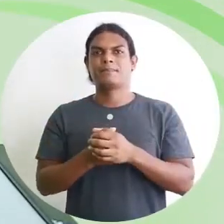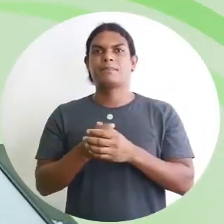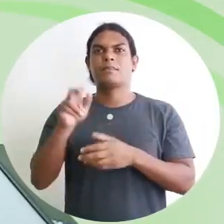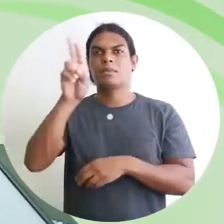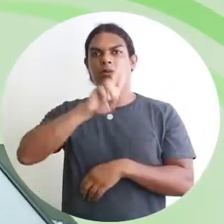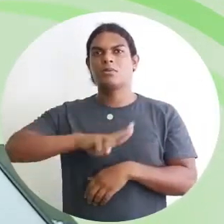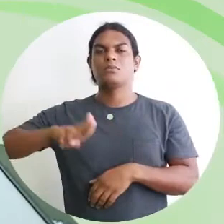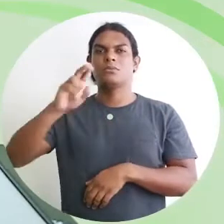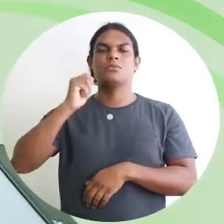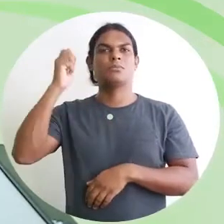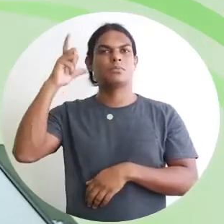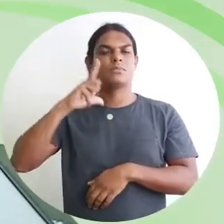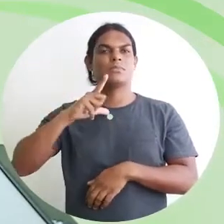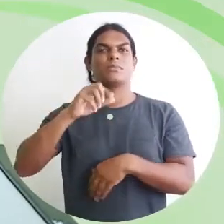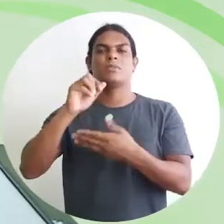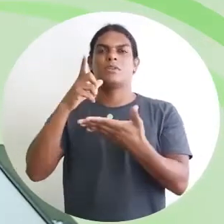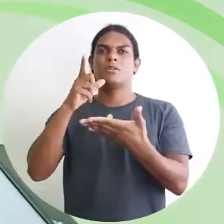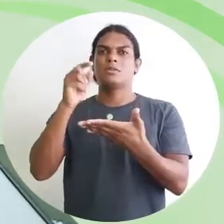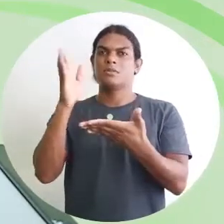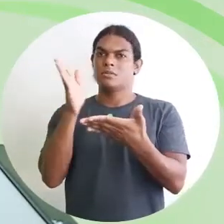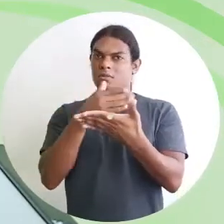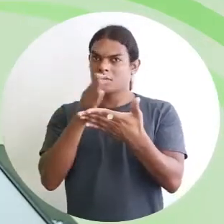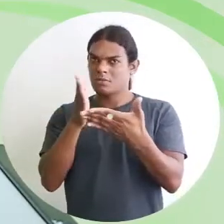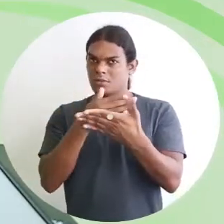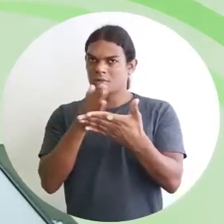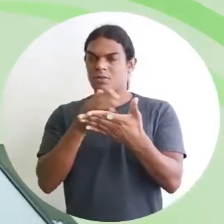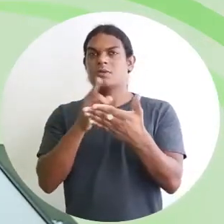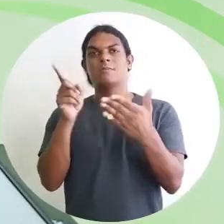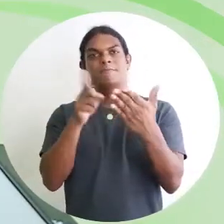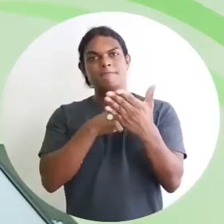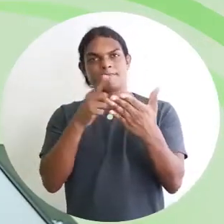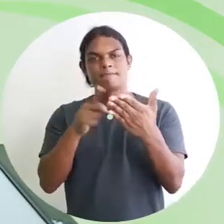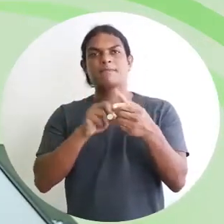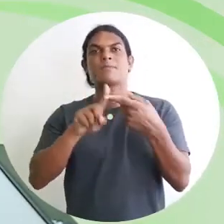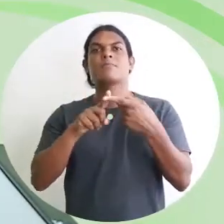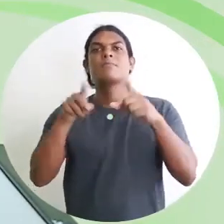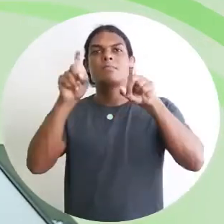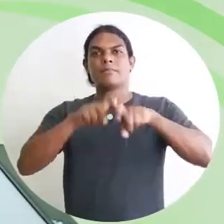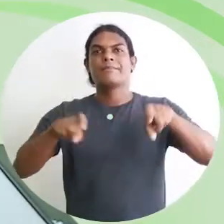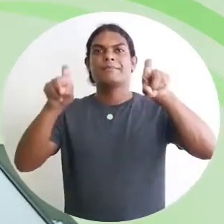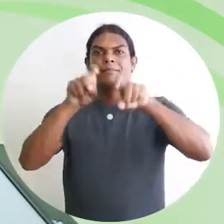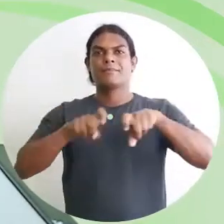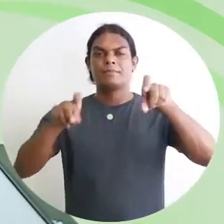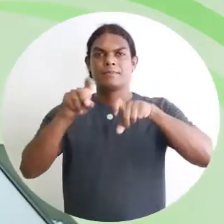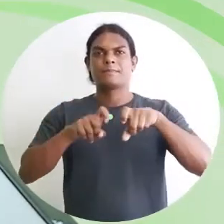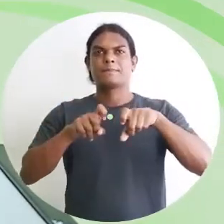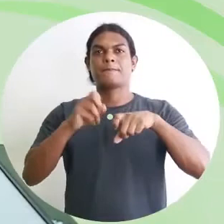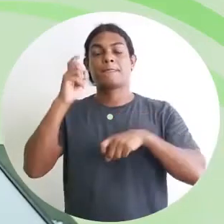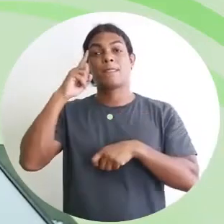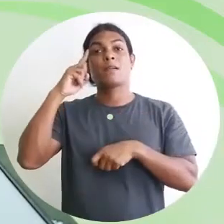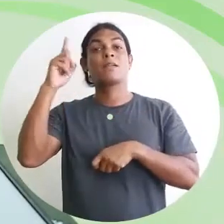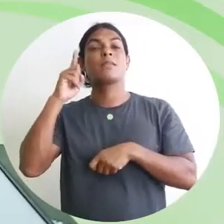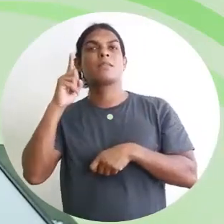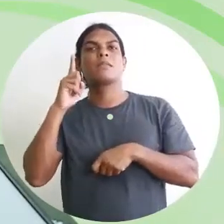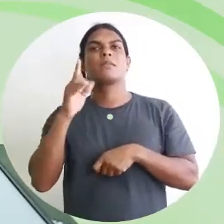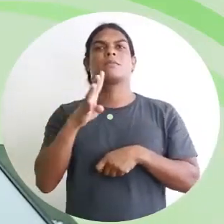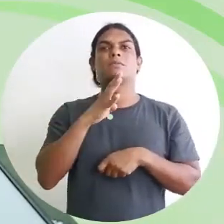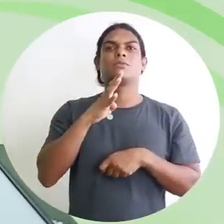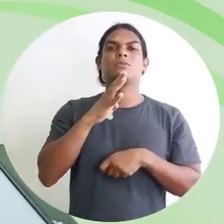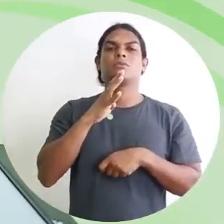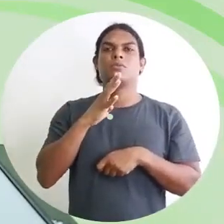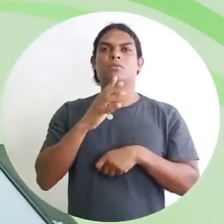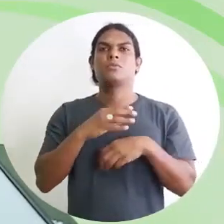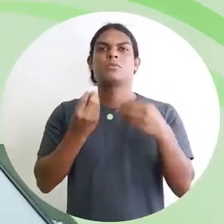com o uso de smartphones, tablets e computadores. A ideia é que a gente conheça muito sobre